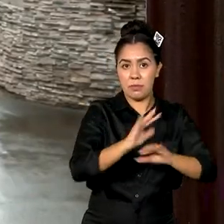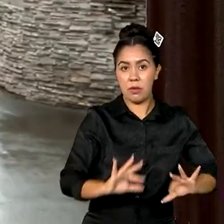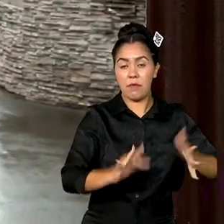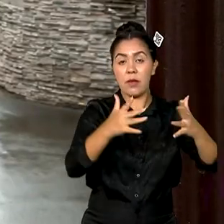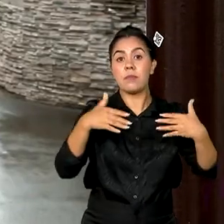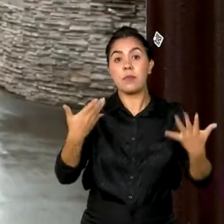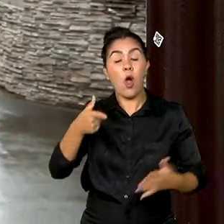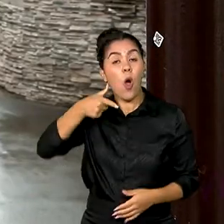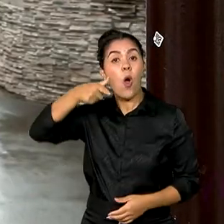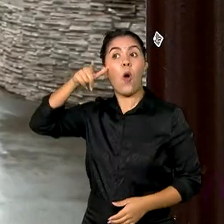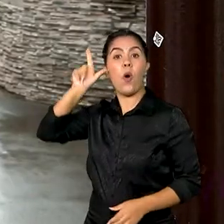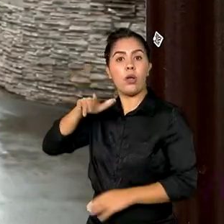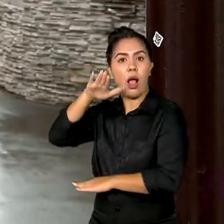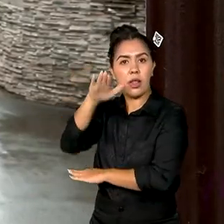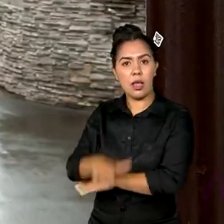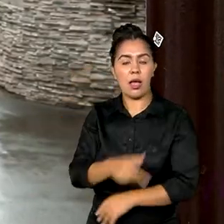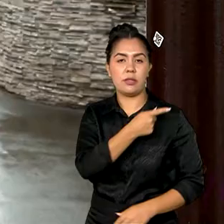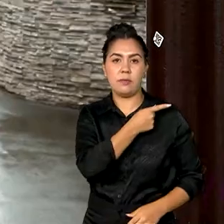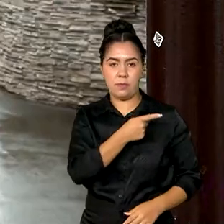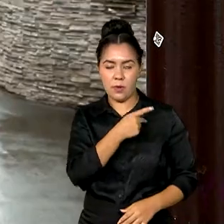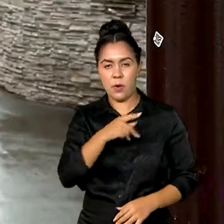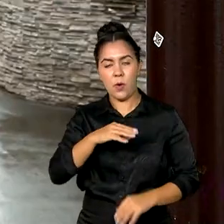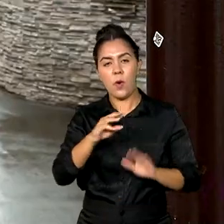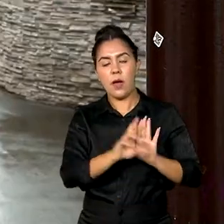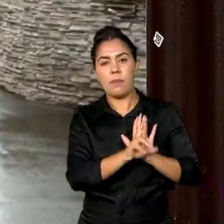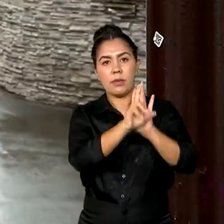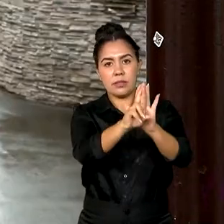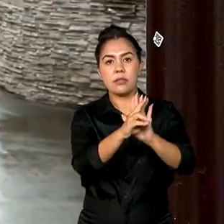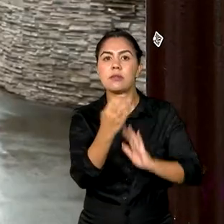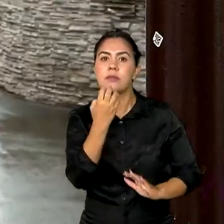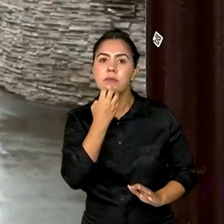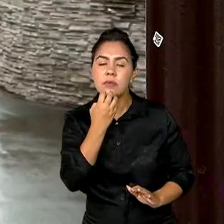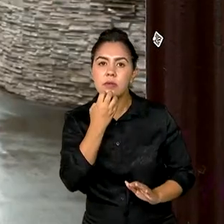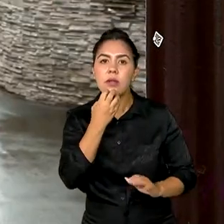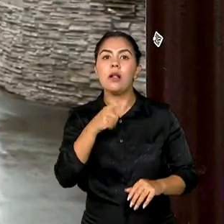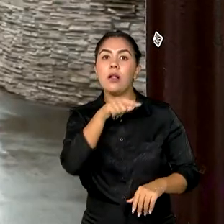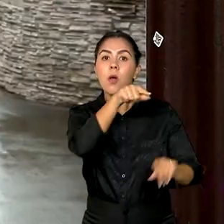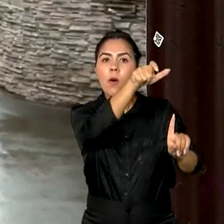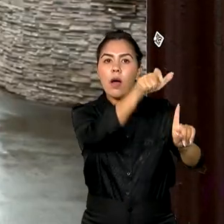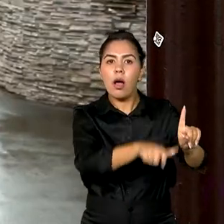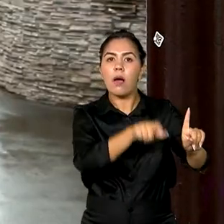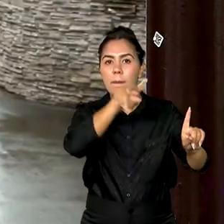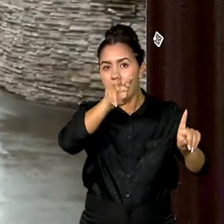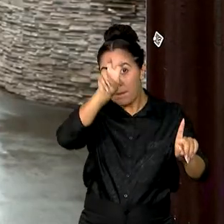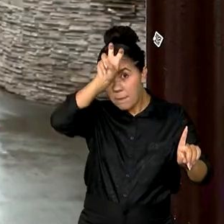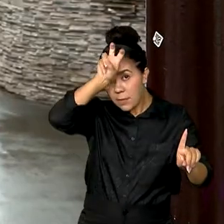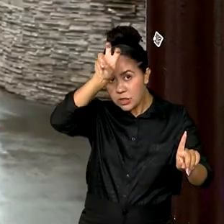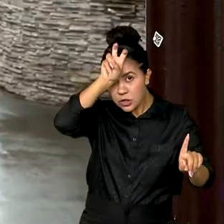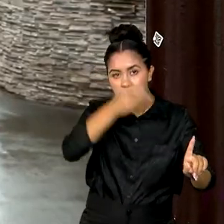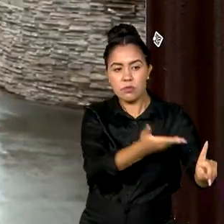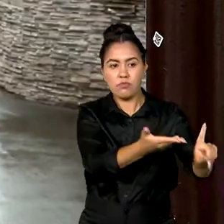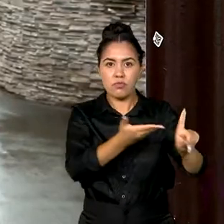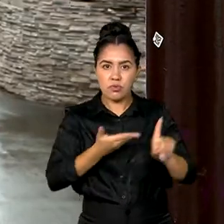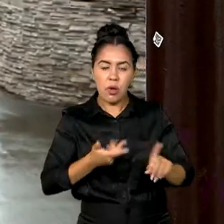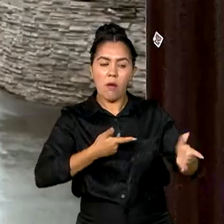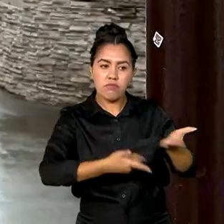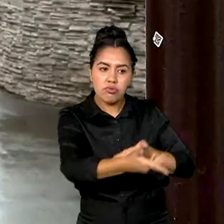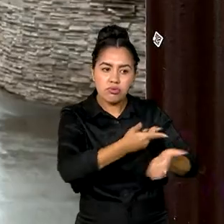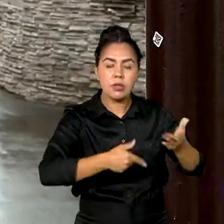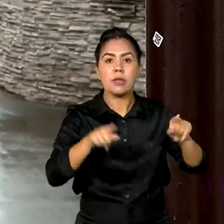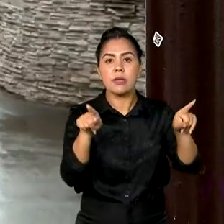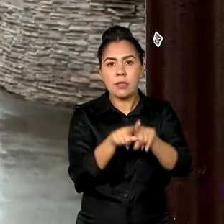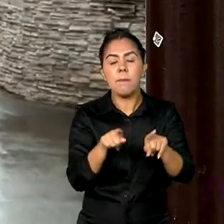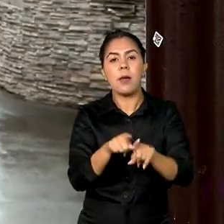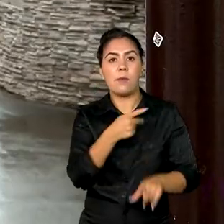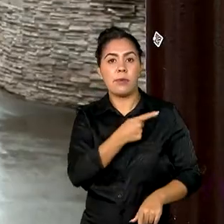à tarde, Mauro Vieira recebeu o chanceler do Egito, também aqui no hotel, e depois foi recepcionado pelo presidente da Rússia,